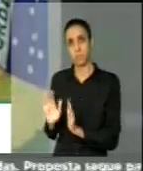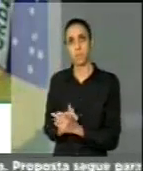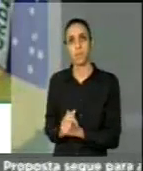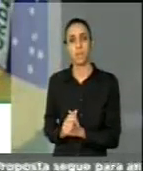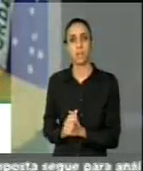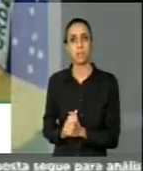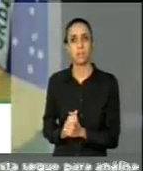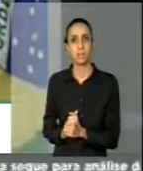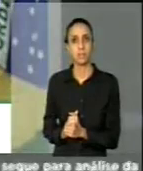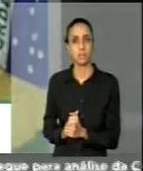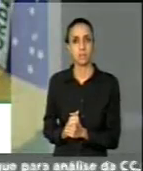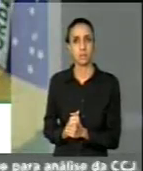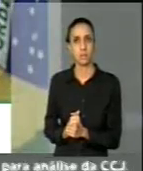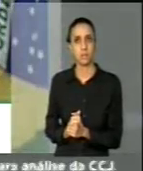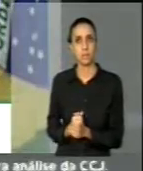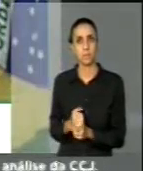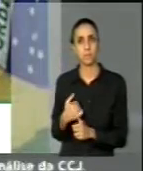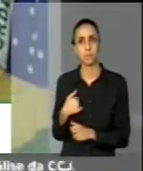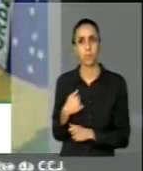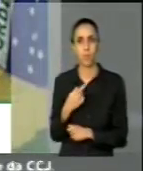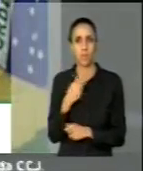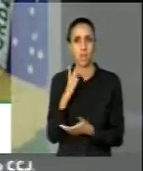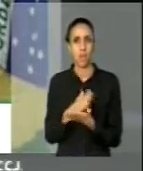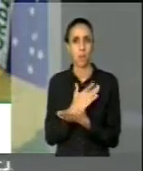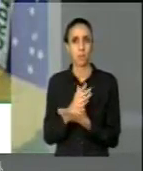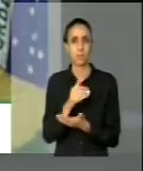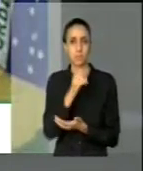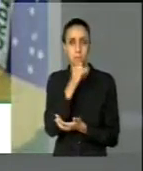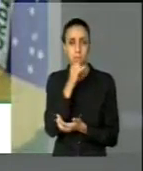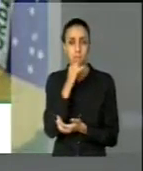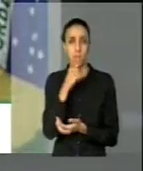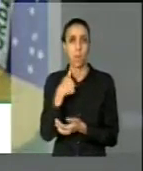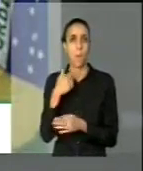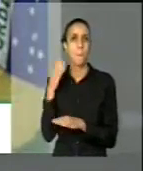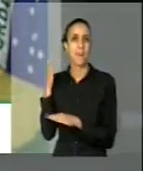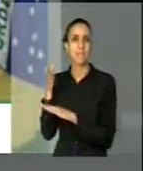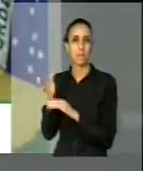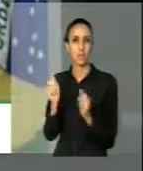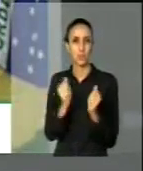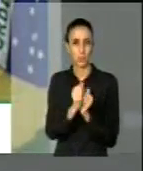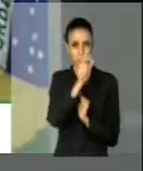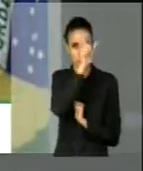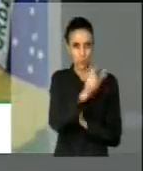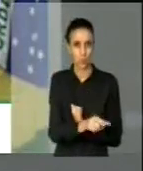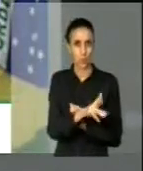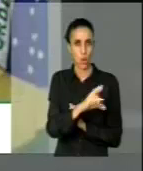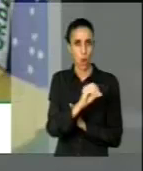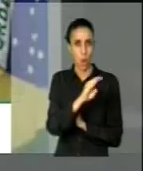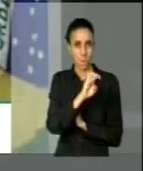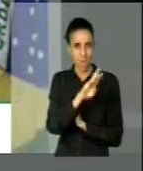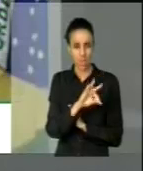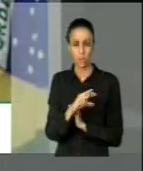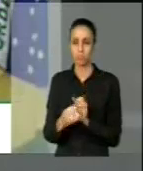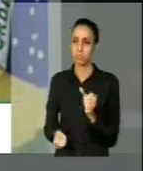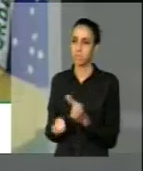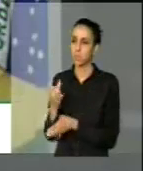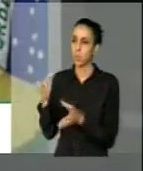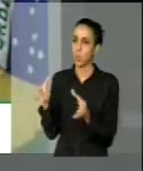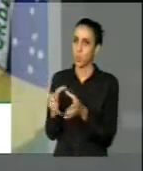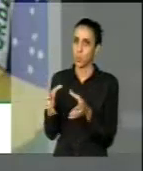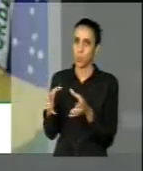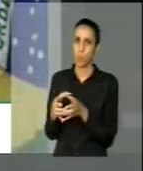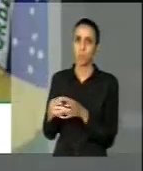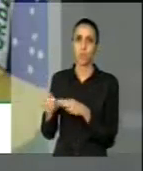E até vou citar aqui à frente, quando participei com ele da criação do Bloco Parlamentar de